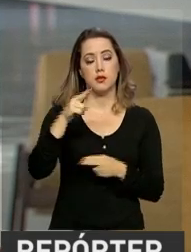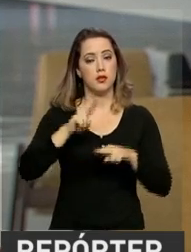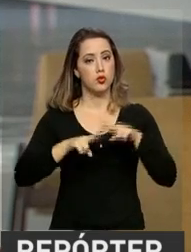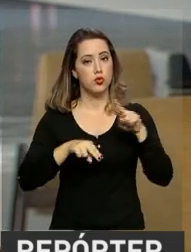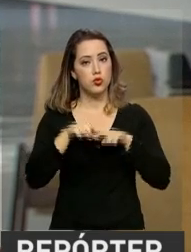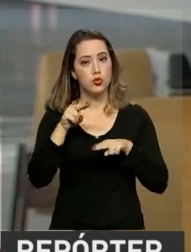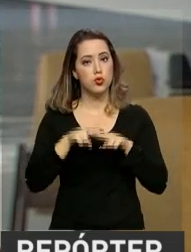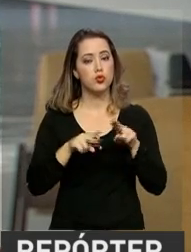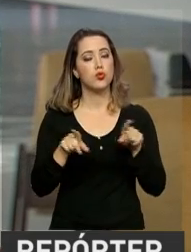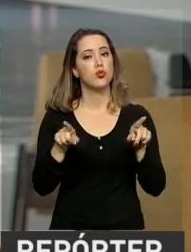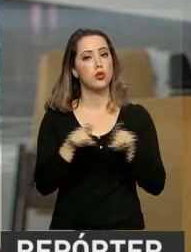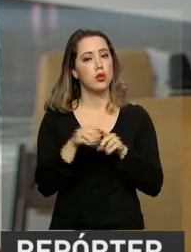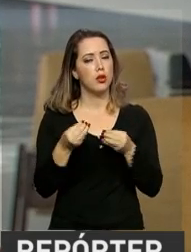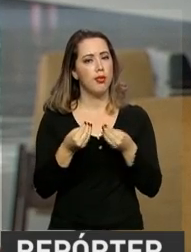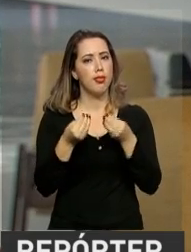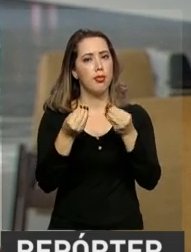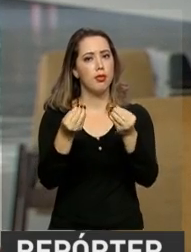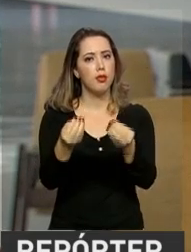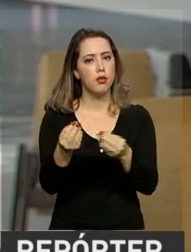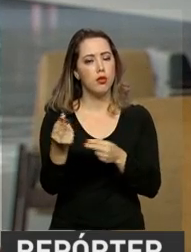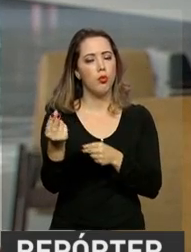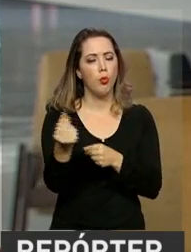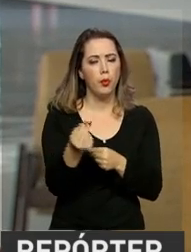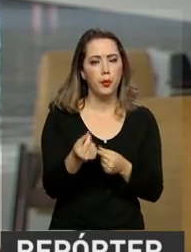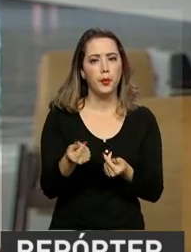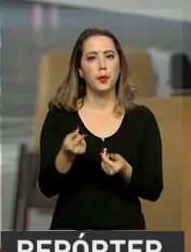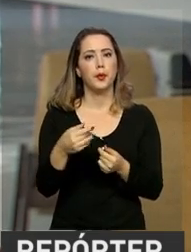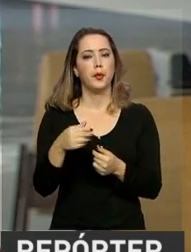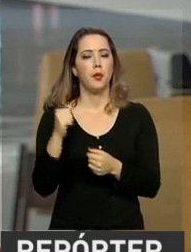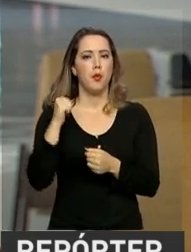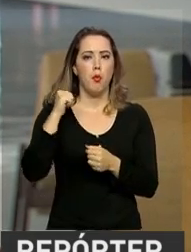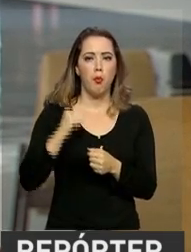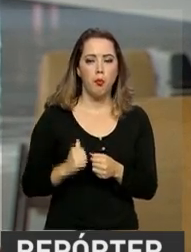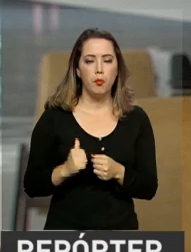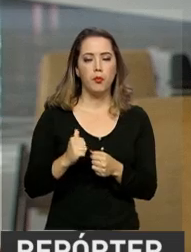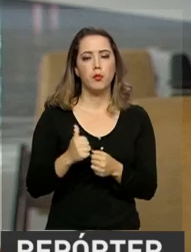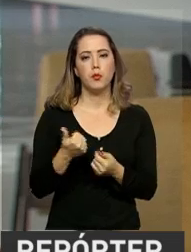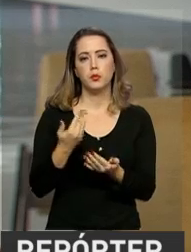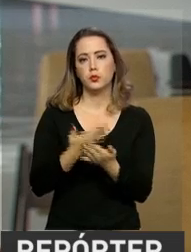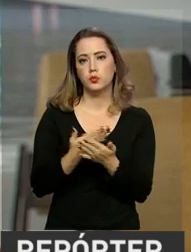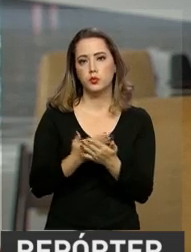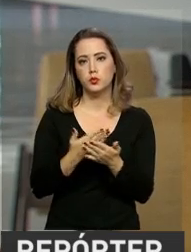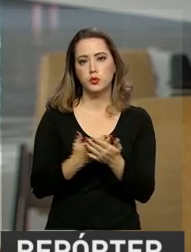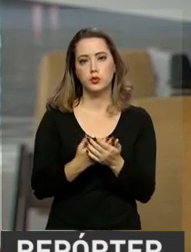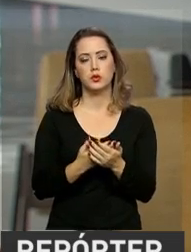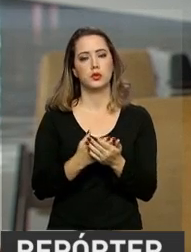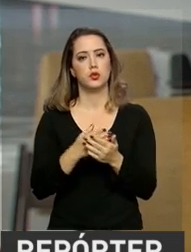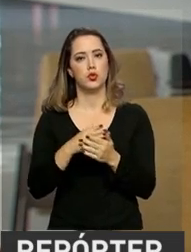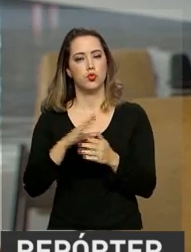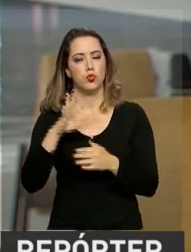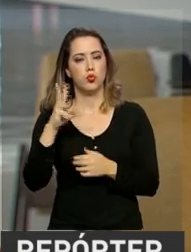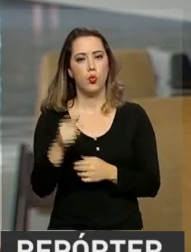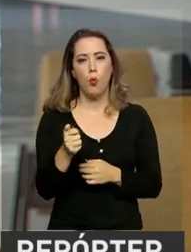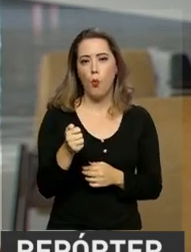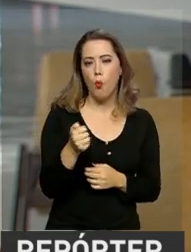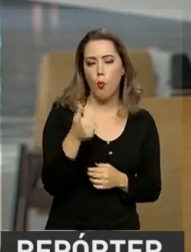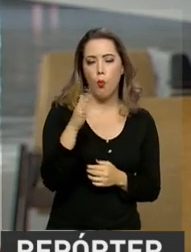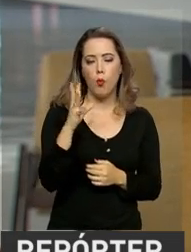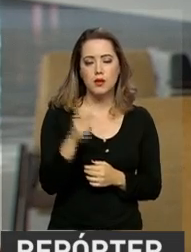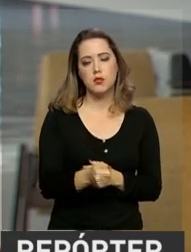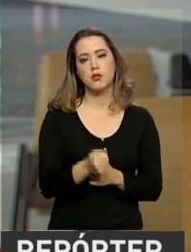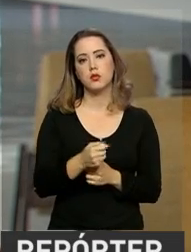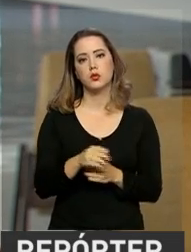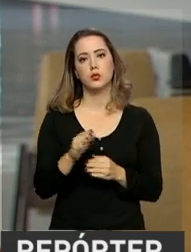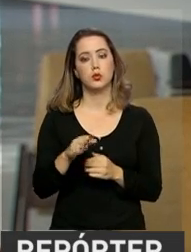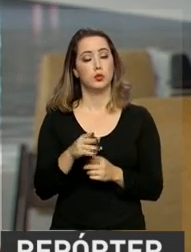un concede bolsas de estudo integrais e parciais de 50% para em instituições privadas de ensino